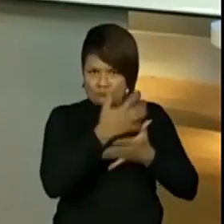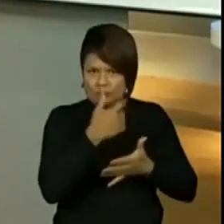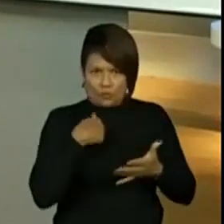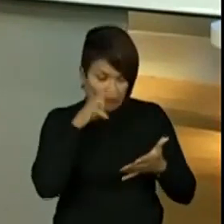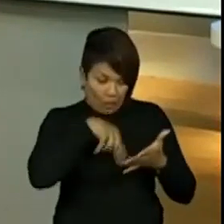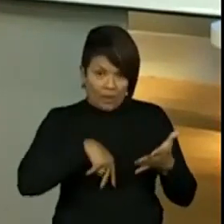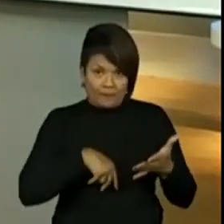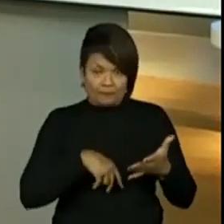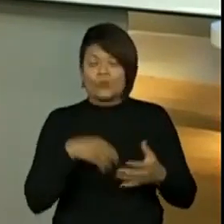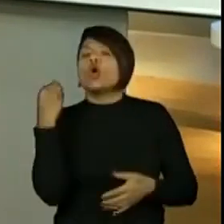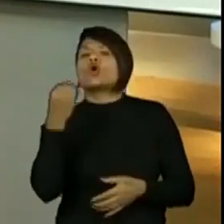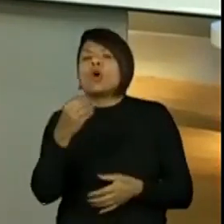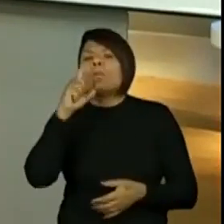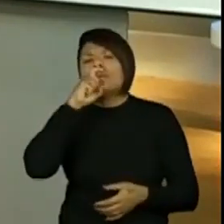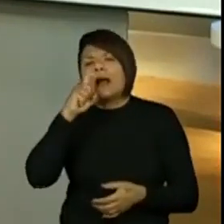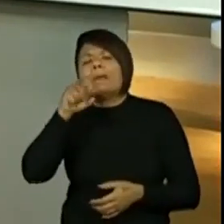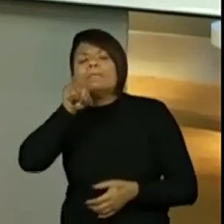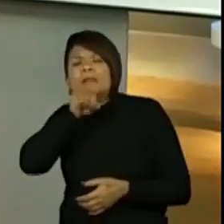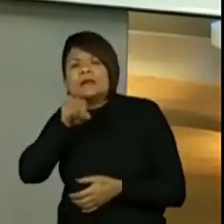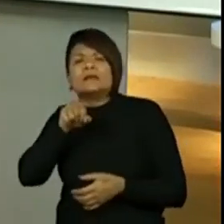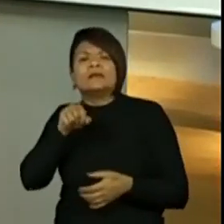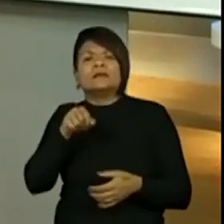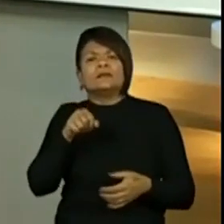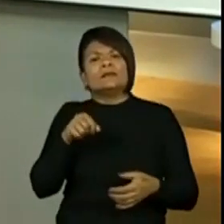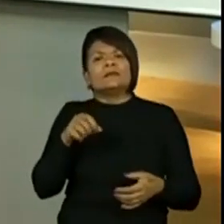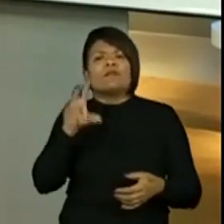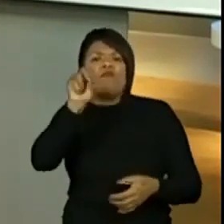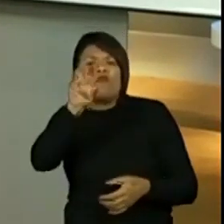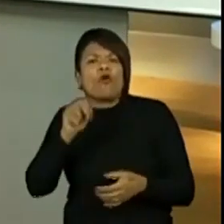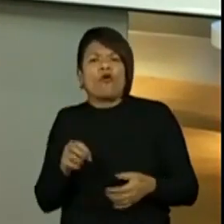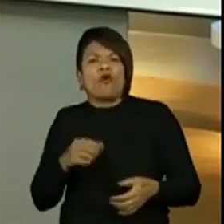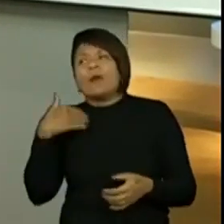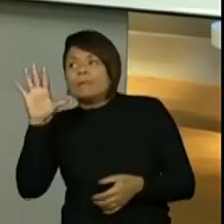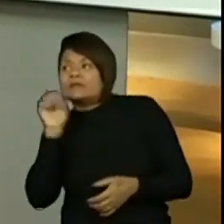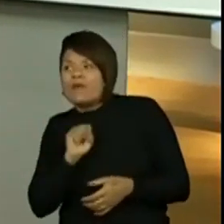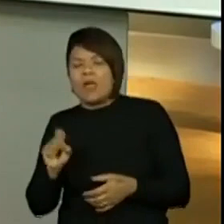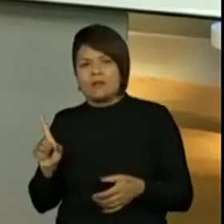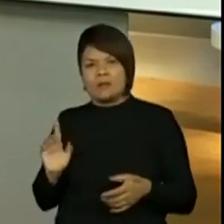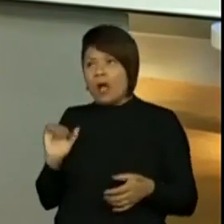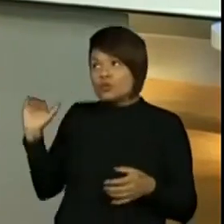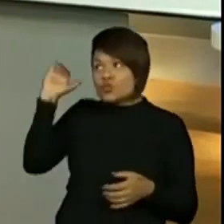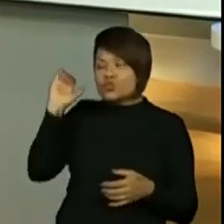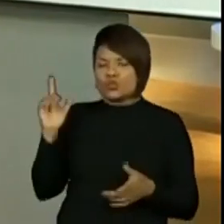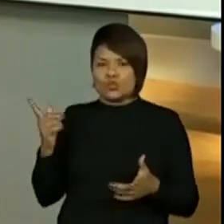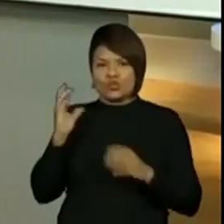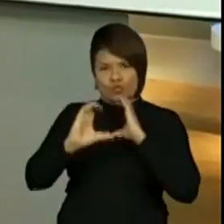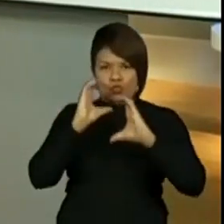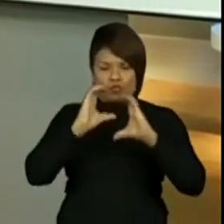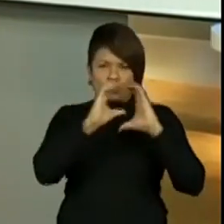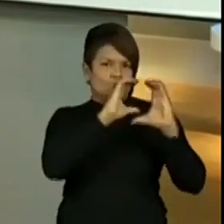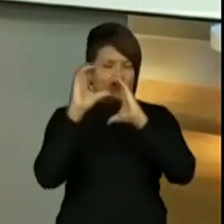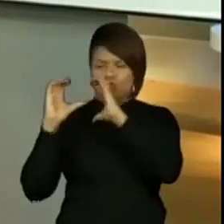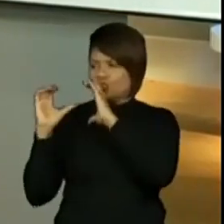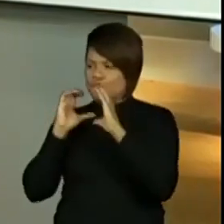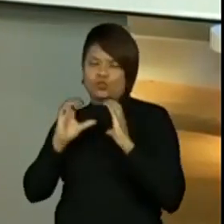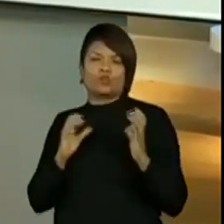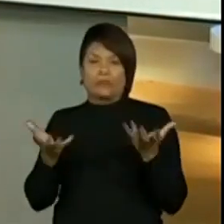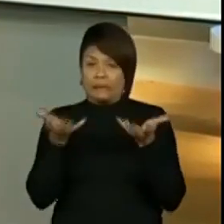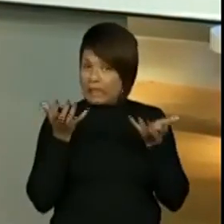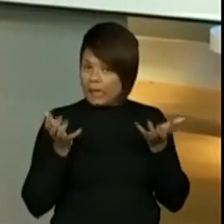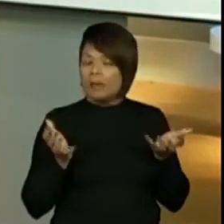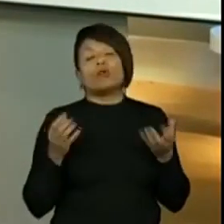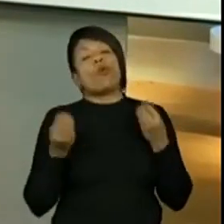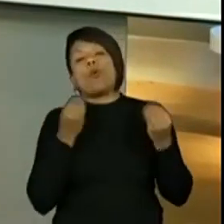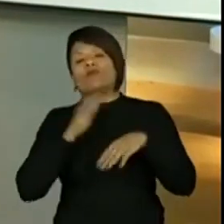meu pai, minha mãe, o meu avô, a pessoa mais velha da sua casa, como que ele se comunicava com os outros quando ele queria se